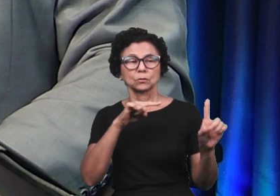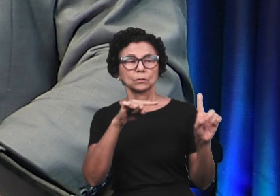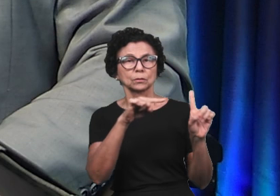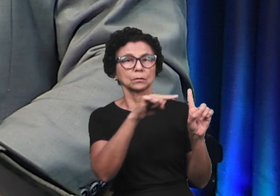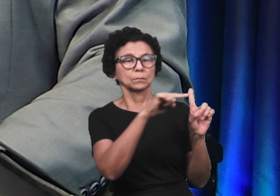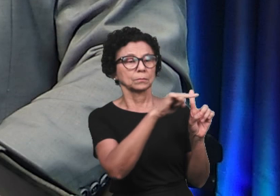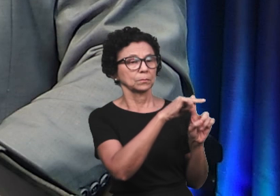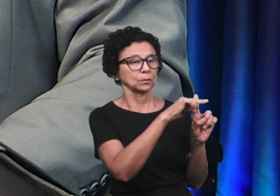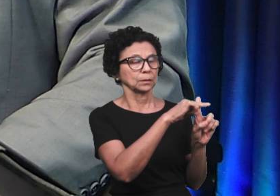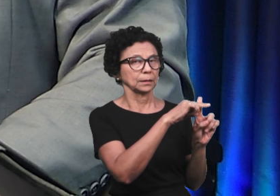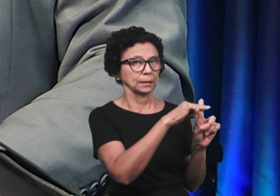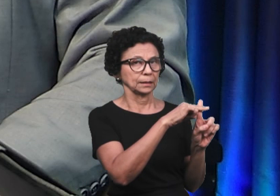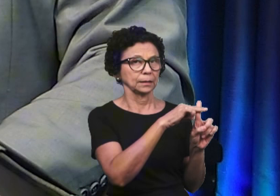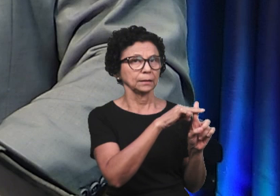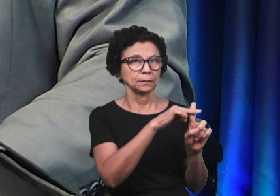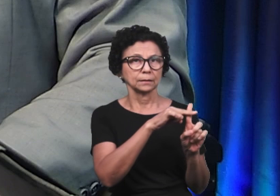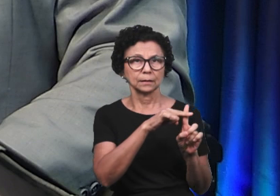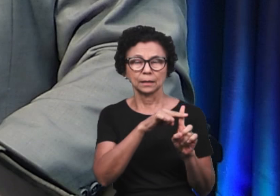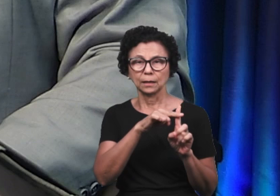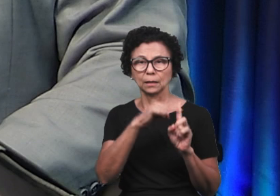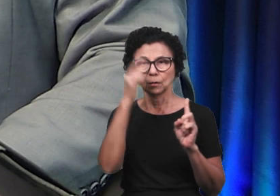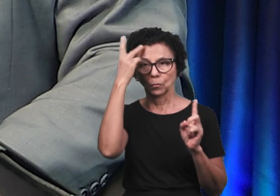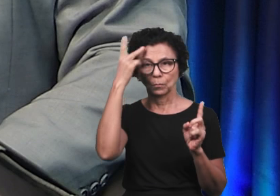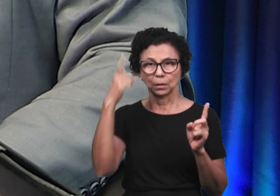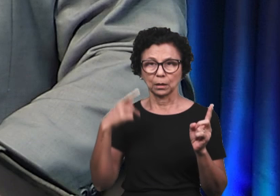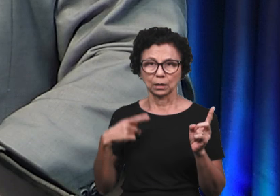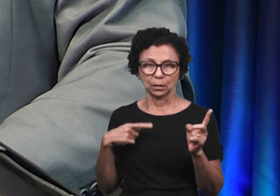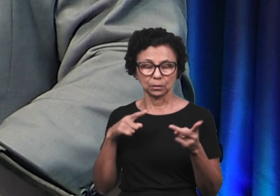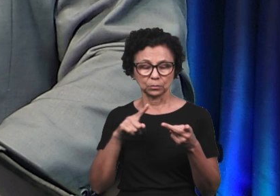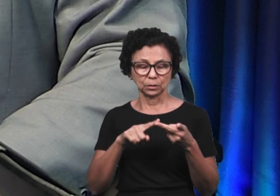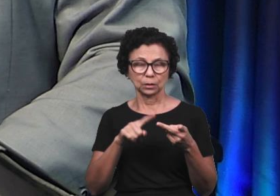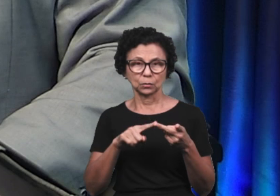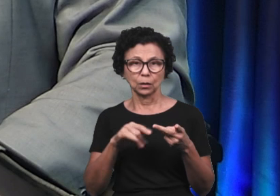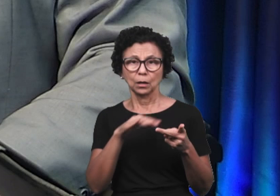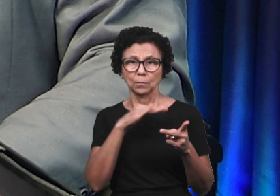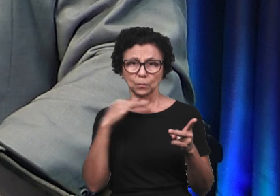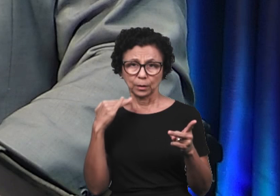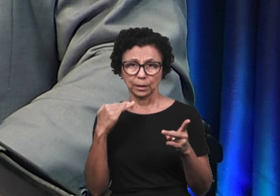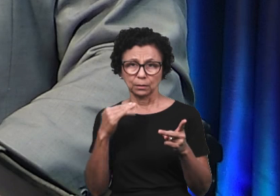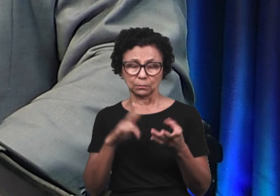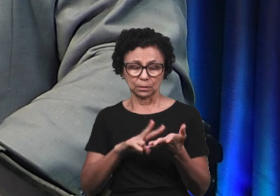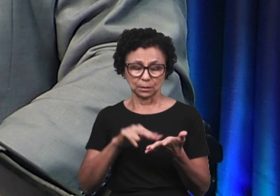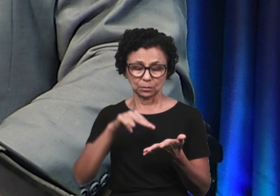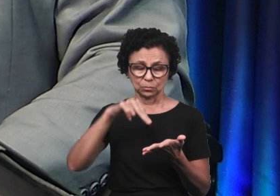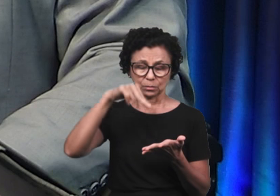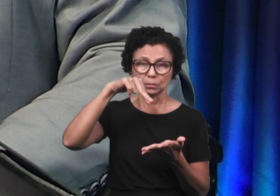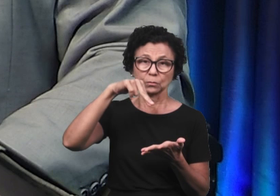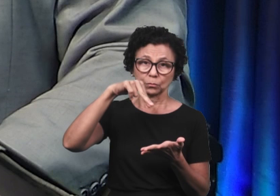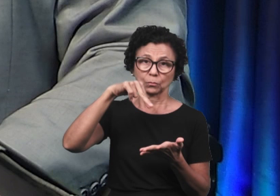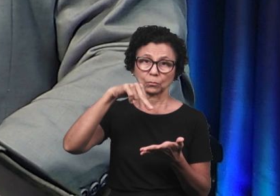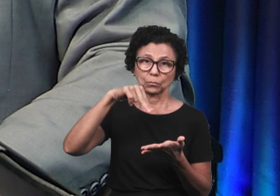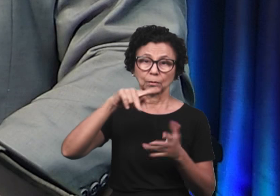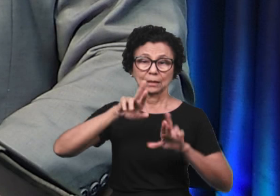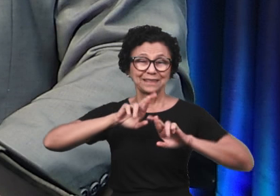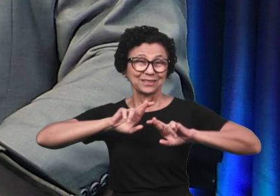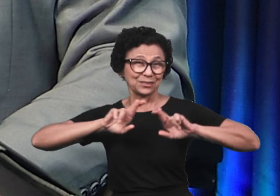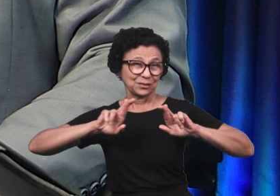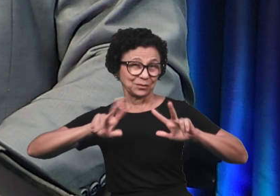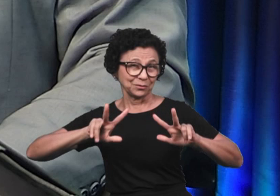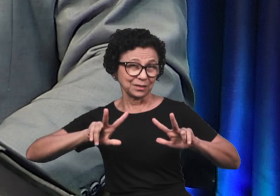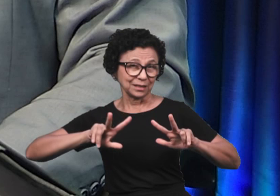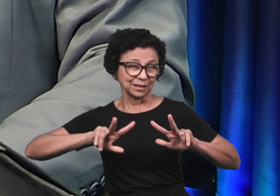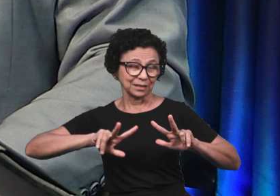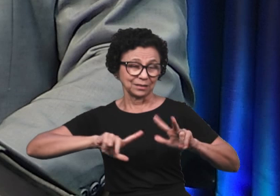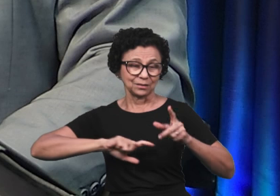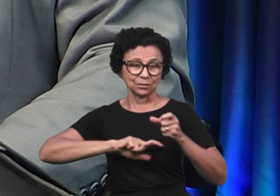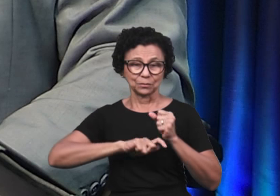né? Jesus homem, agora Jesus ressuscitado. Jesus ressuscitado é uma revelação diferente, é um mistério